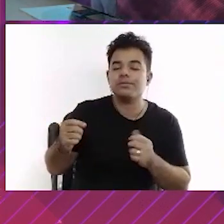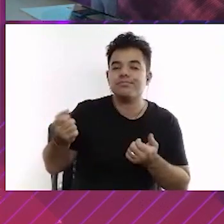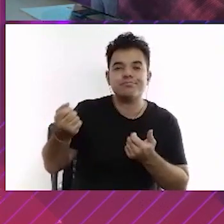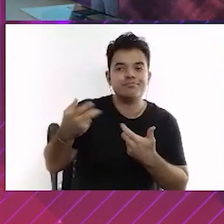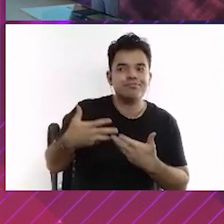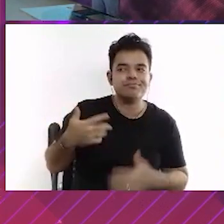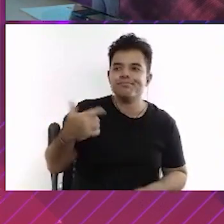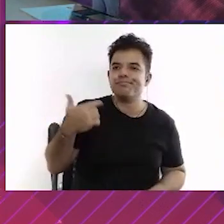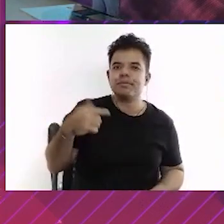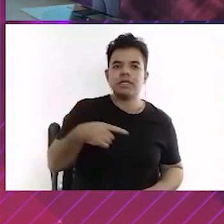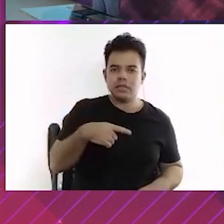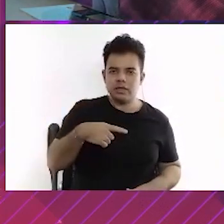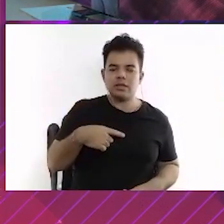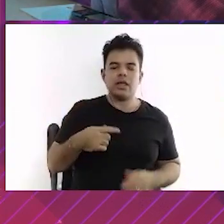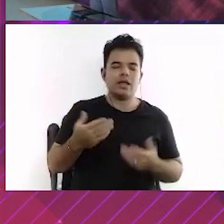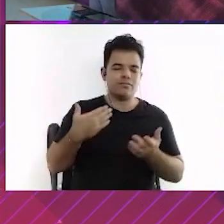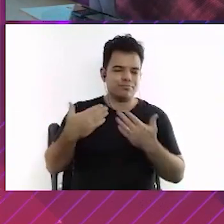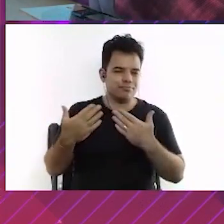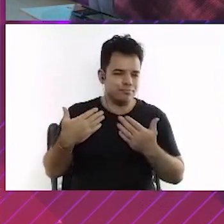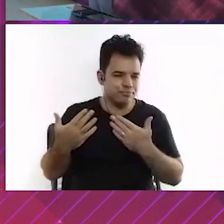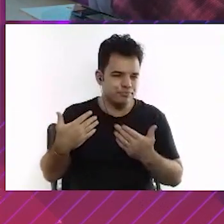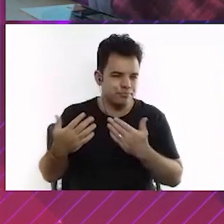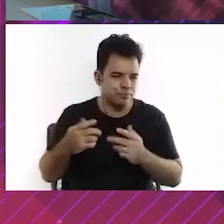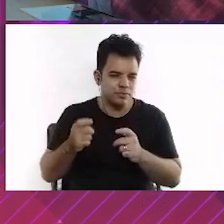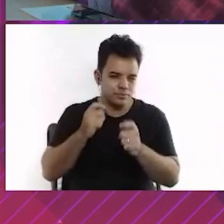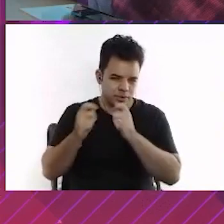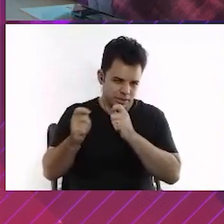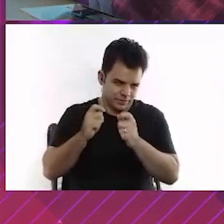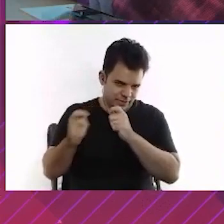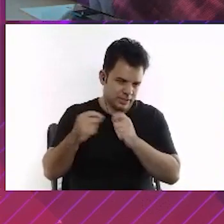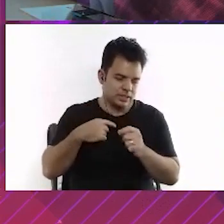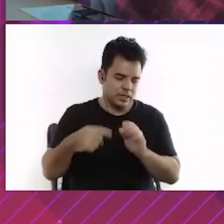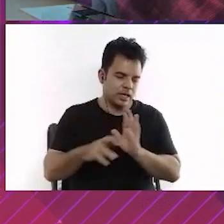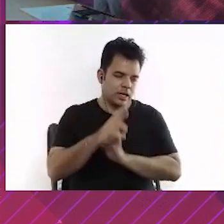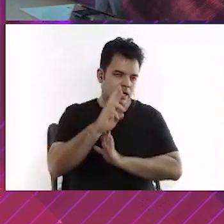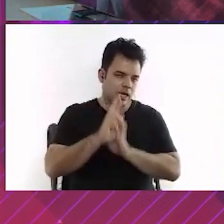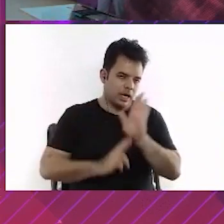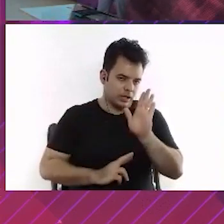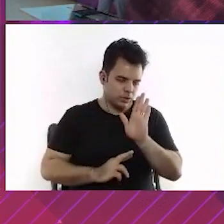é feito. Então, assim, assim que a gente assumiu o desafio,